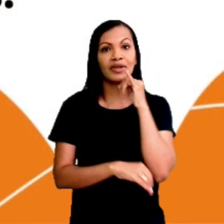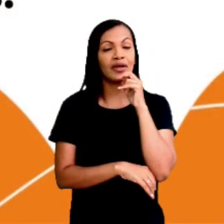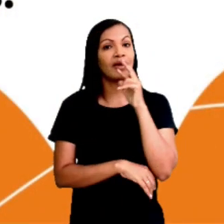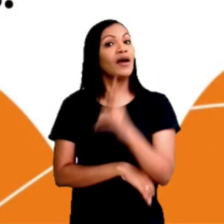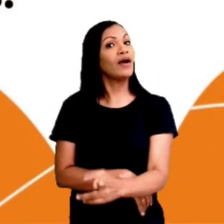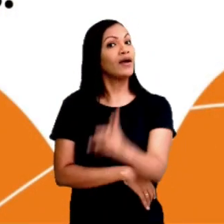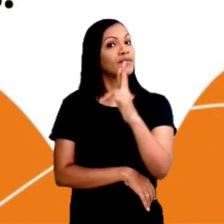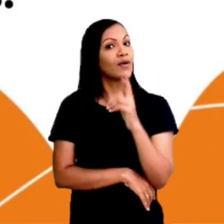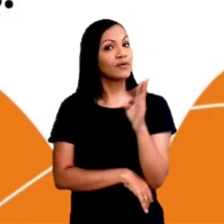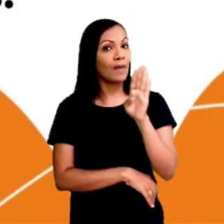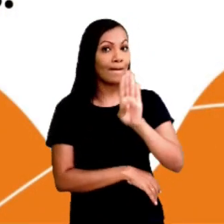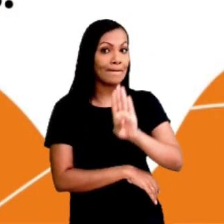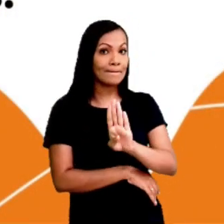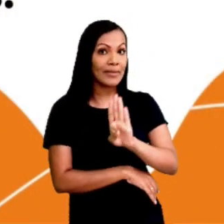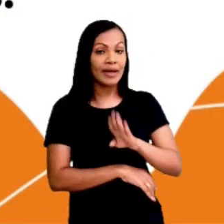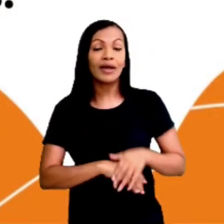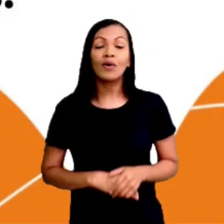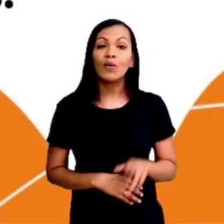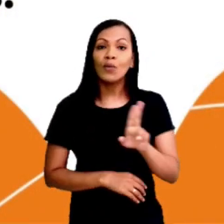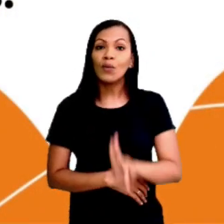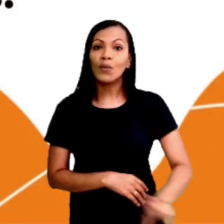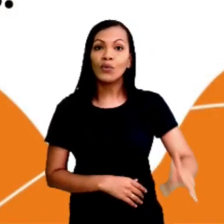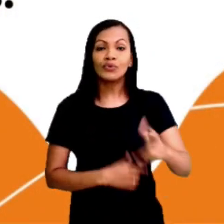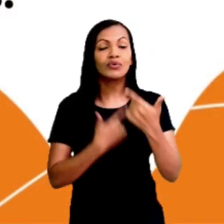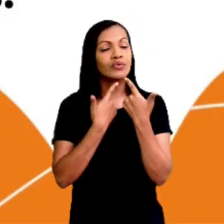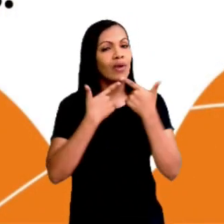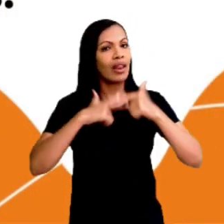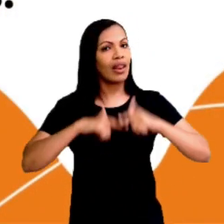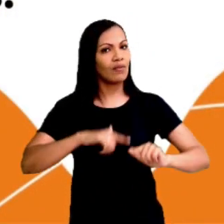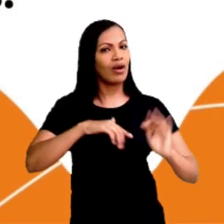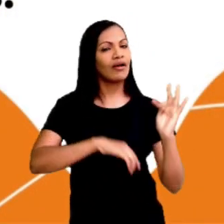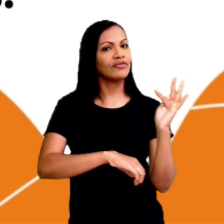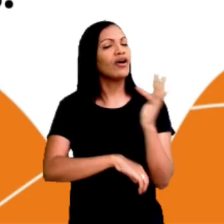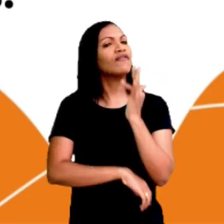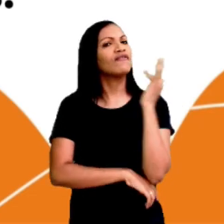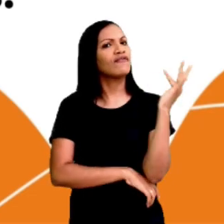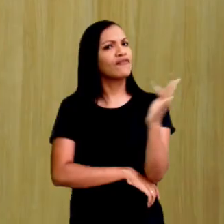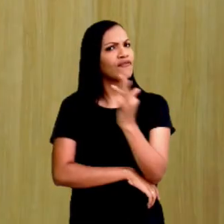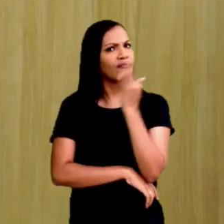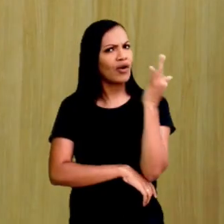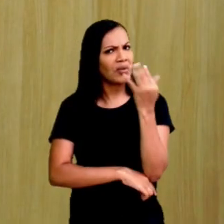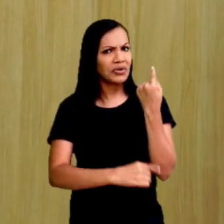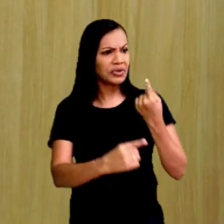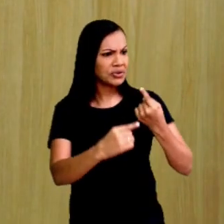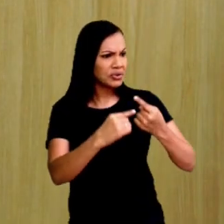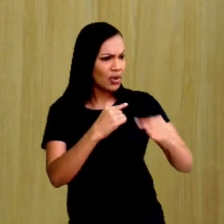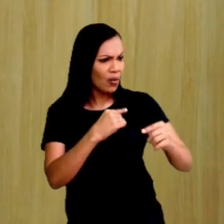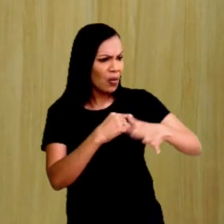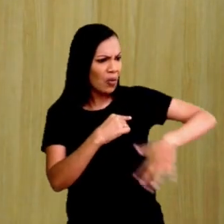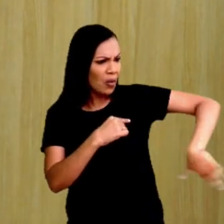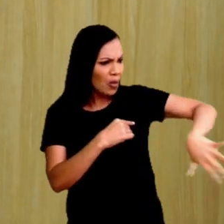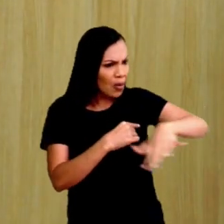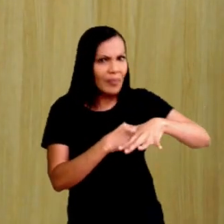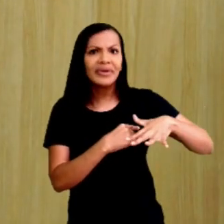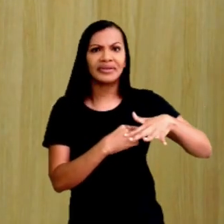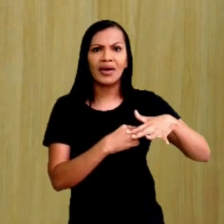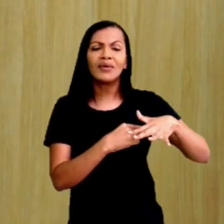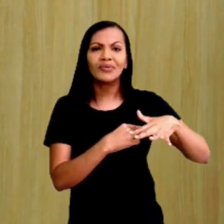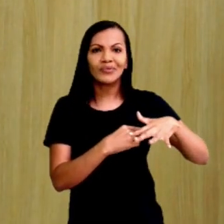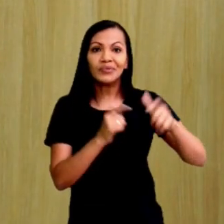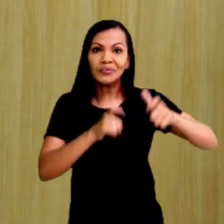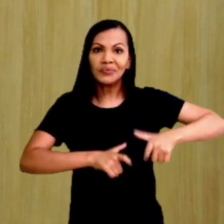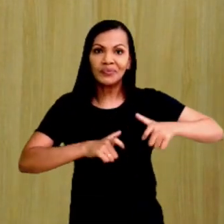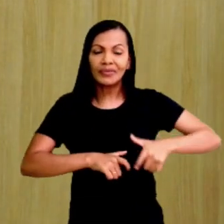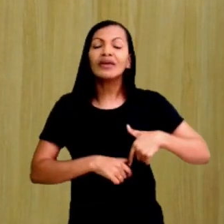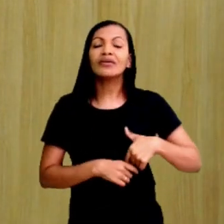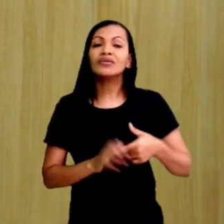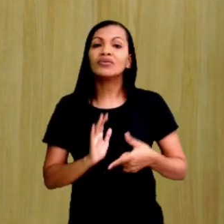pelo uso da linguagem formal inadequada a situação Você entendeu direitinho o que a gente falou aqui no começo